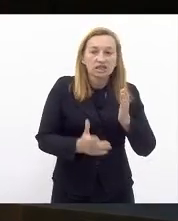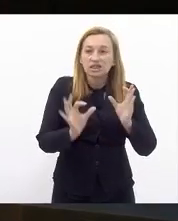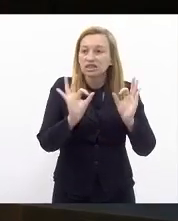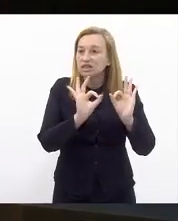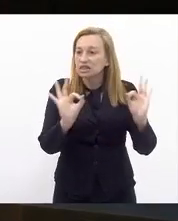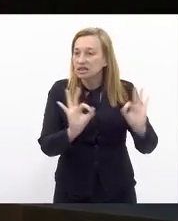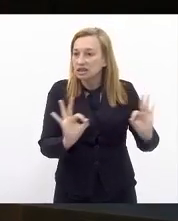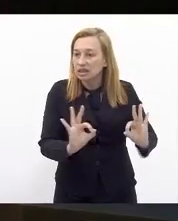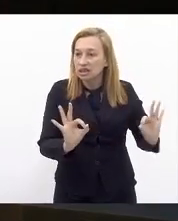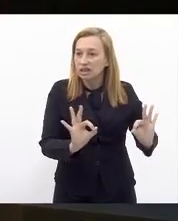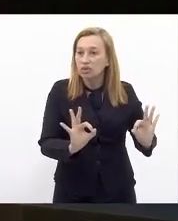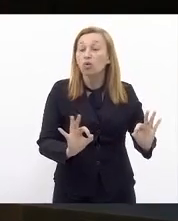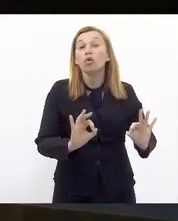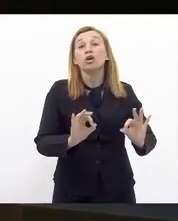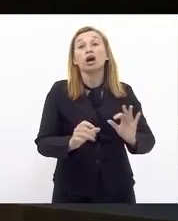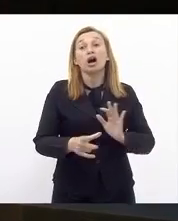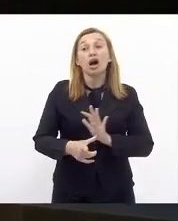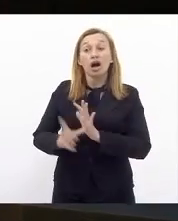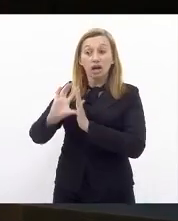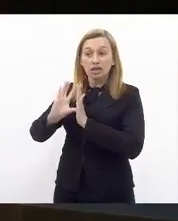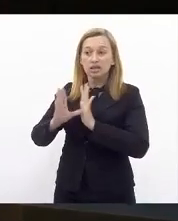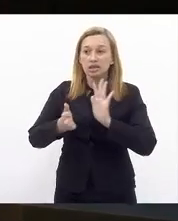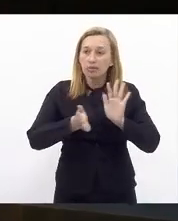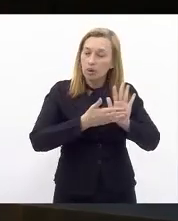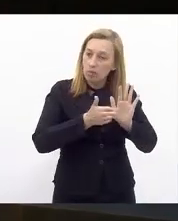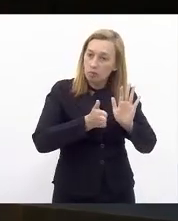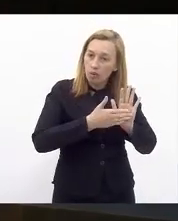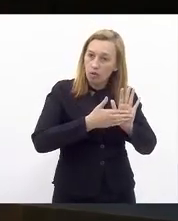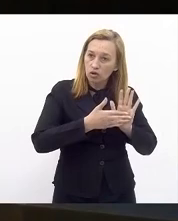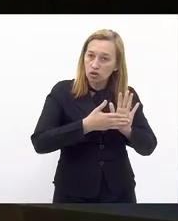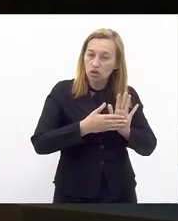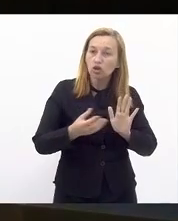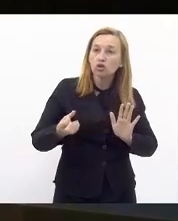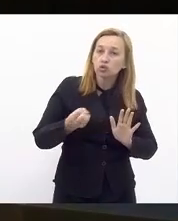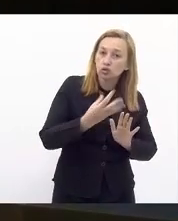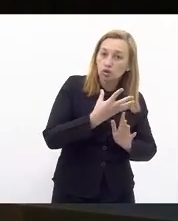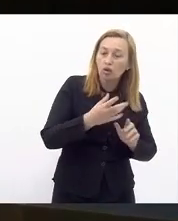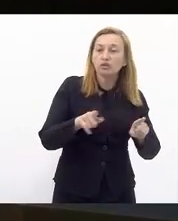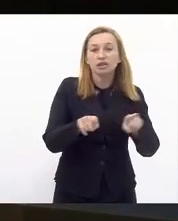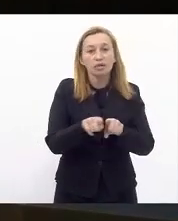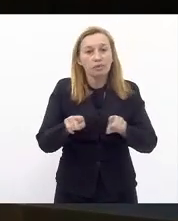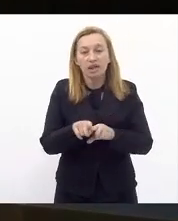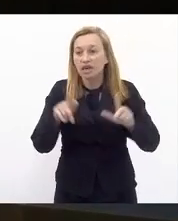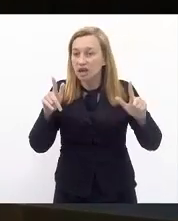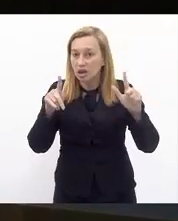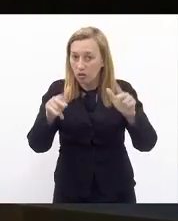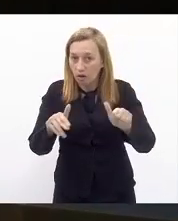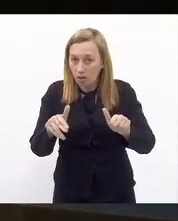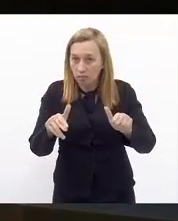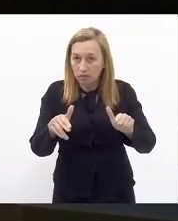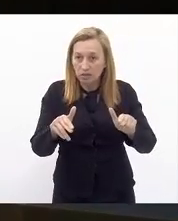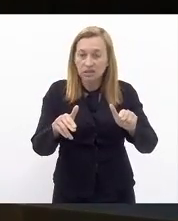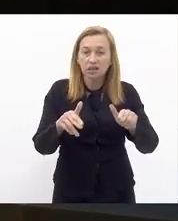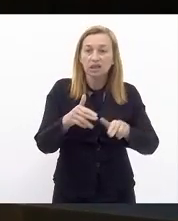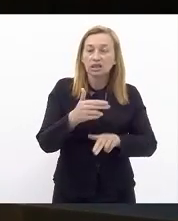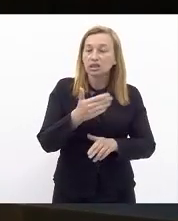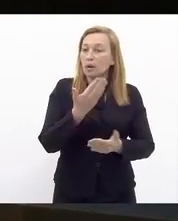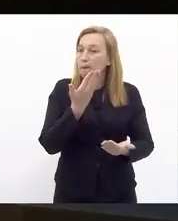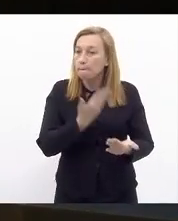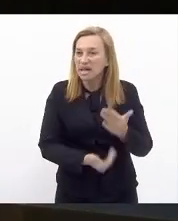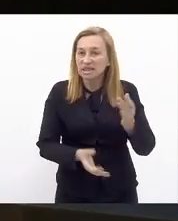como estava na proposta para os novos inclusive para os novos também vai ser a mesma regulamentação não